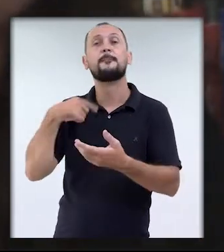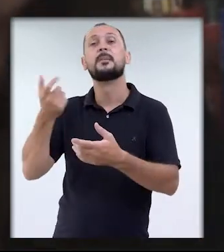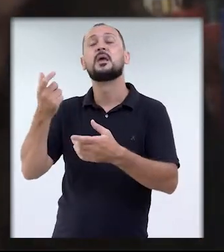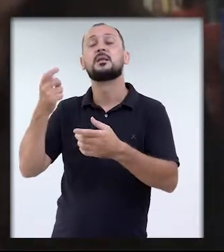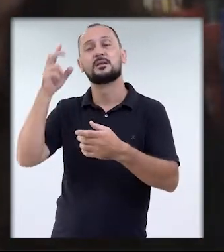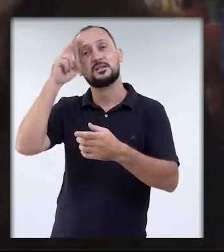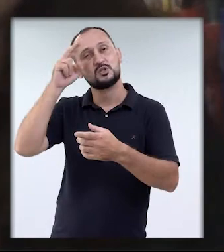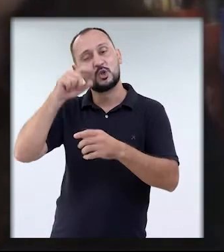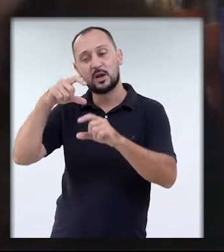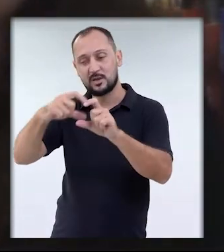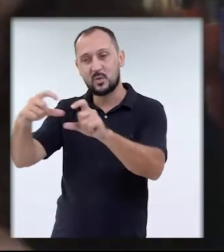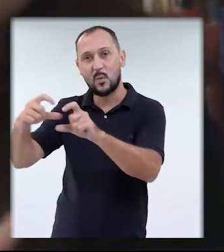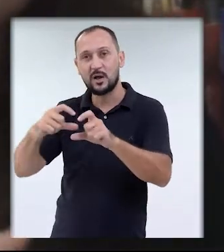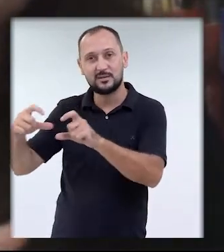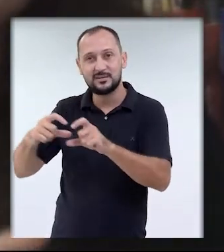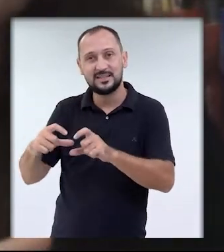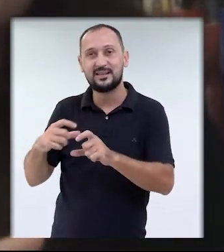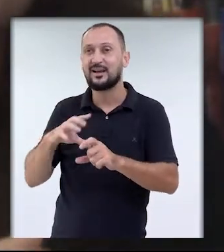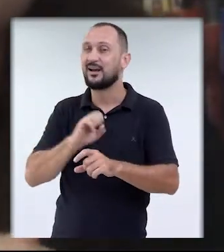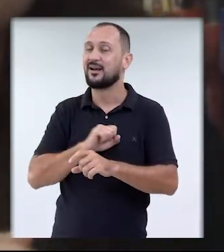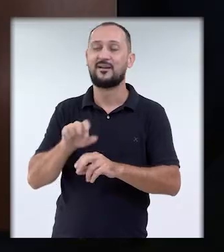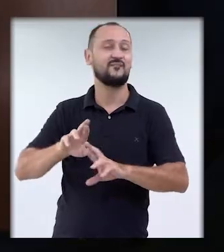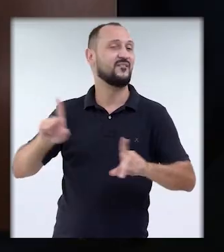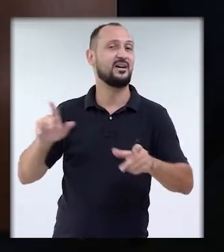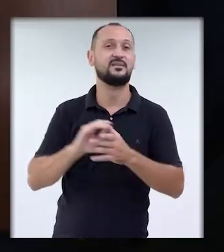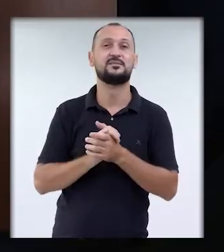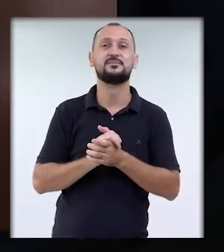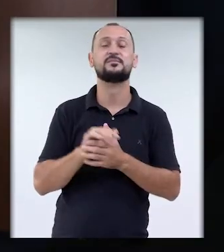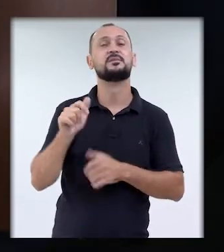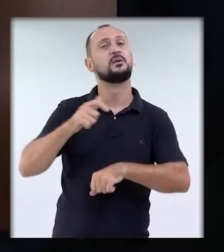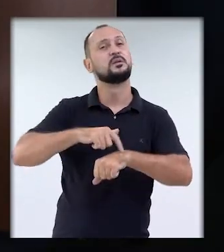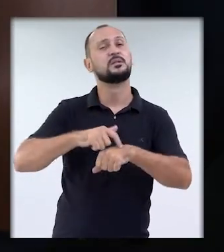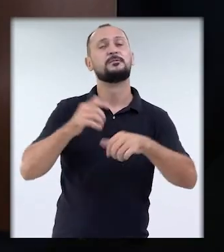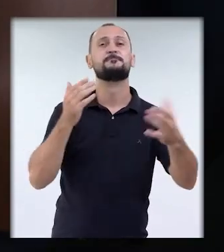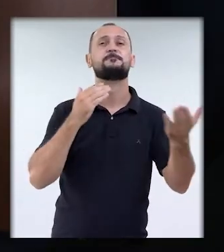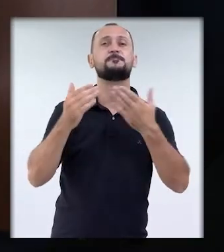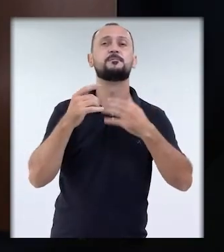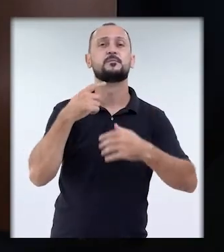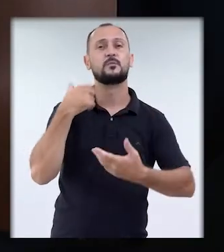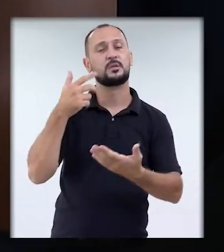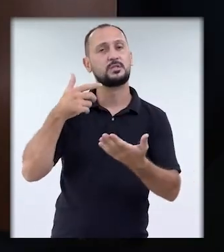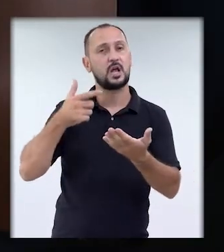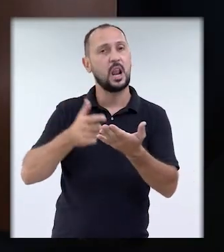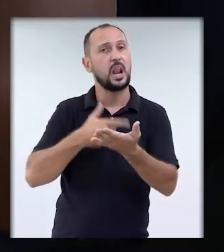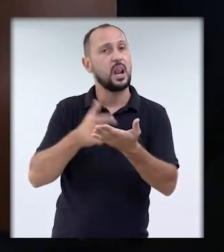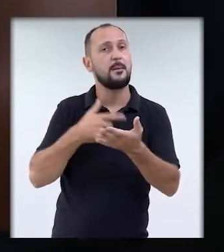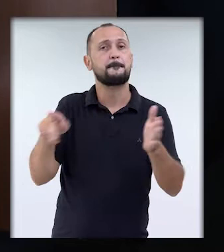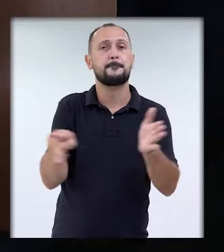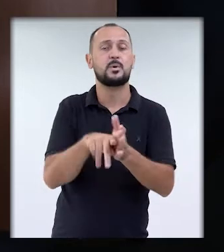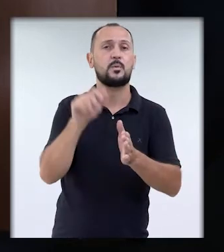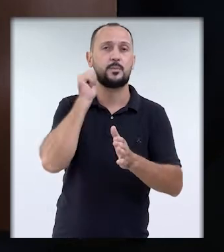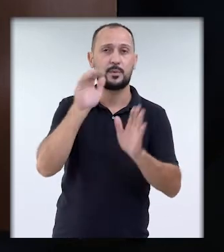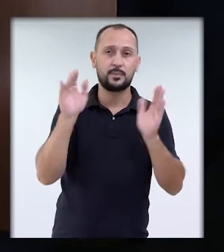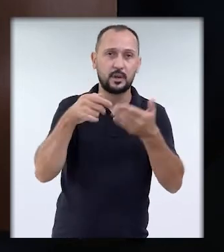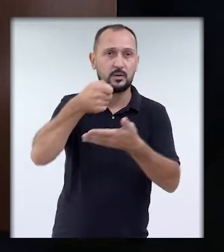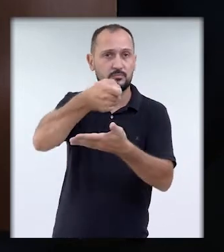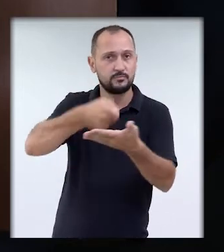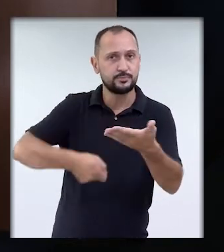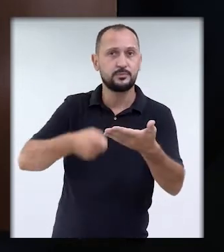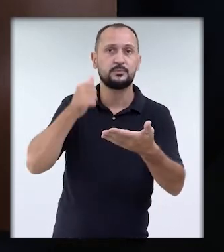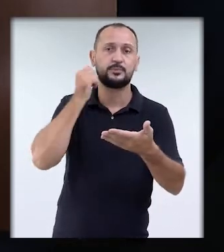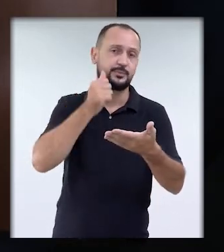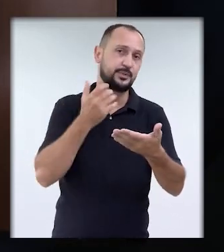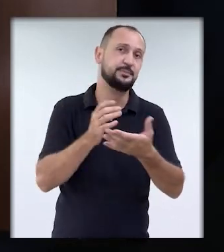da literatura em quadrinhos. É um clássico dos quadrinhos esse livro. Evelise, nessa perspectiva, né, de livros voltados para mulheres e escritos